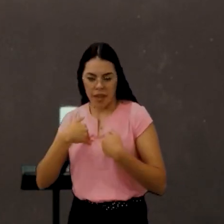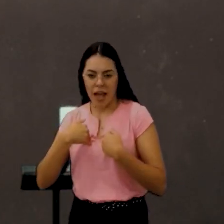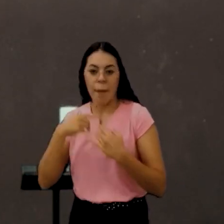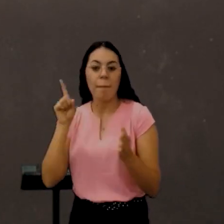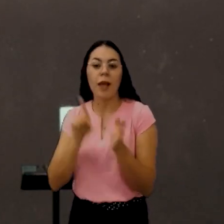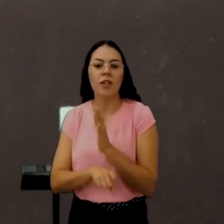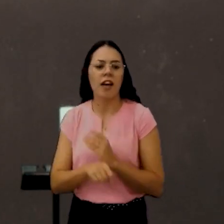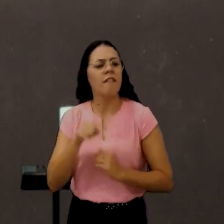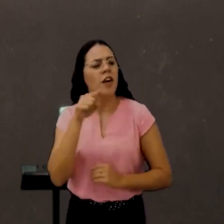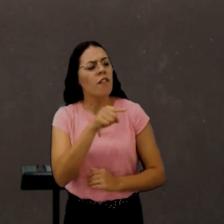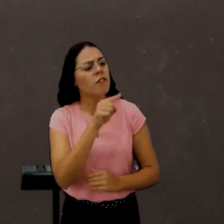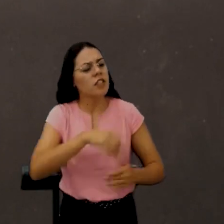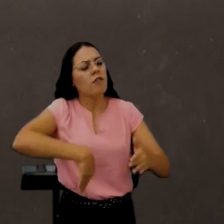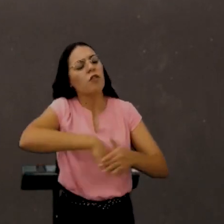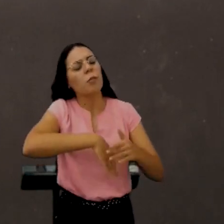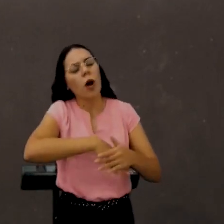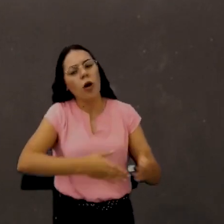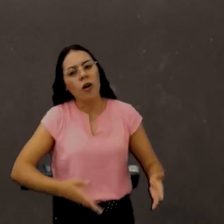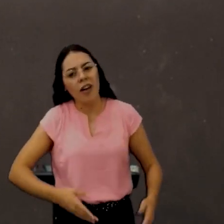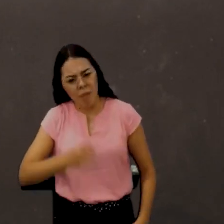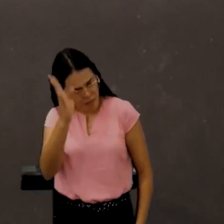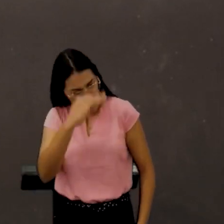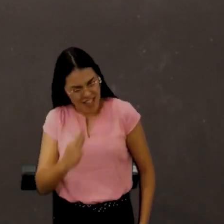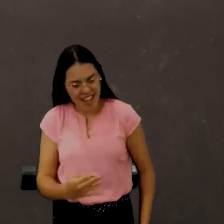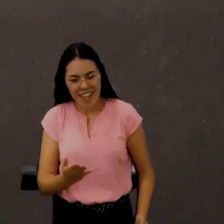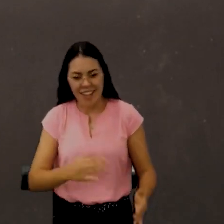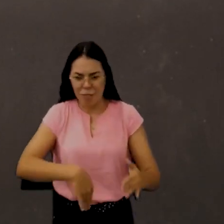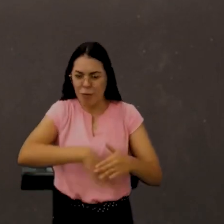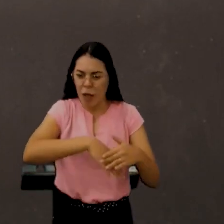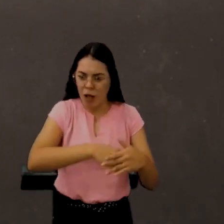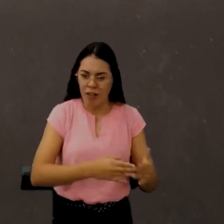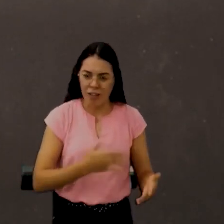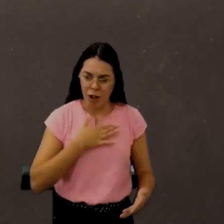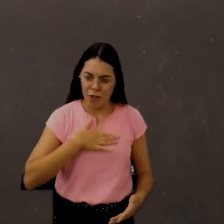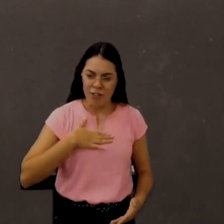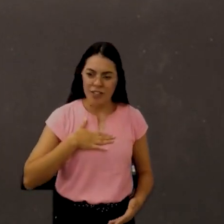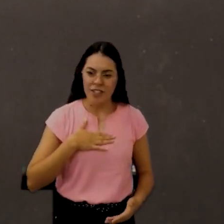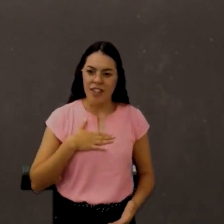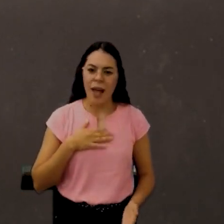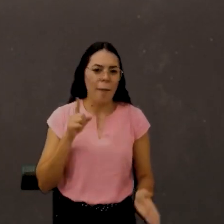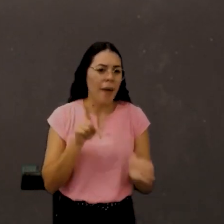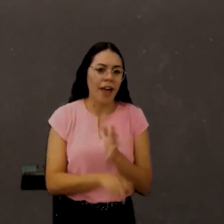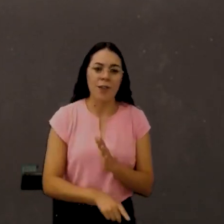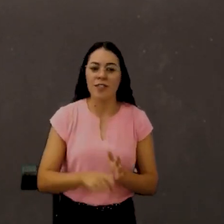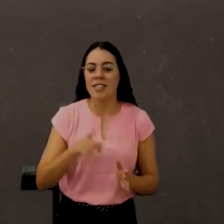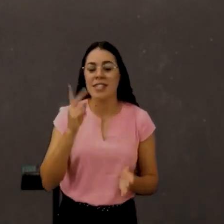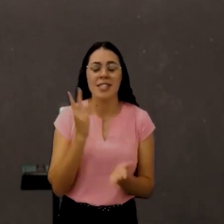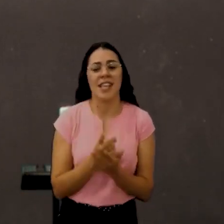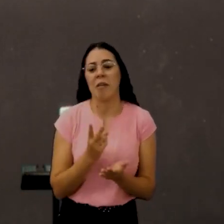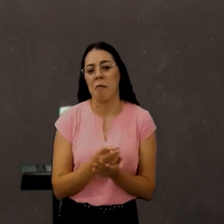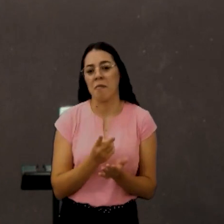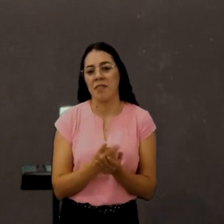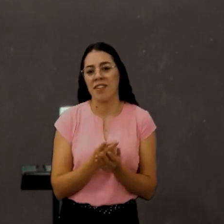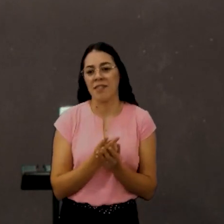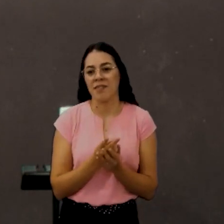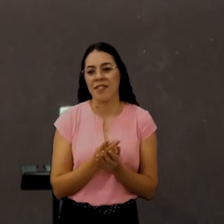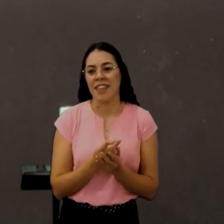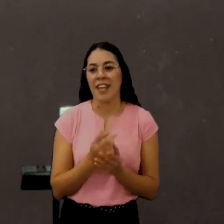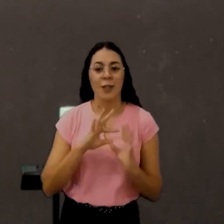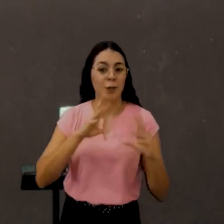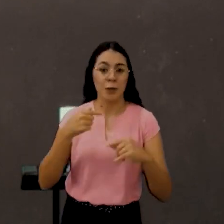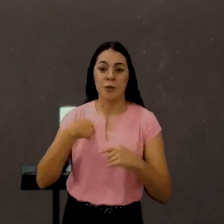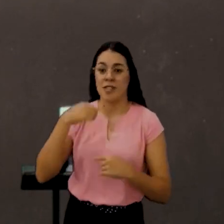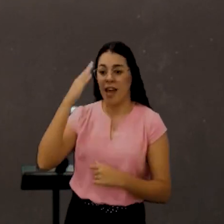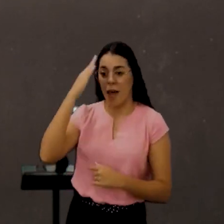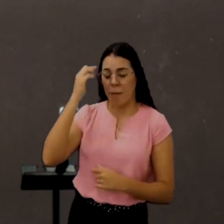jogava futebol. Brasileiro, joga futebol? Gente, essa pergunta era padrão. E todo mundo sabe que eu não